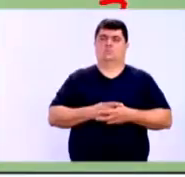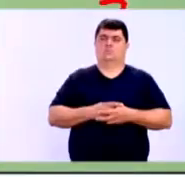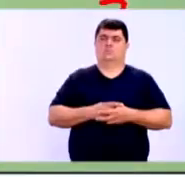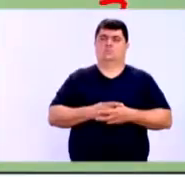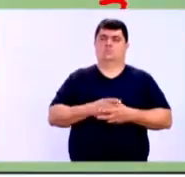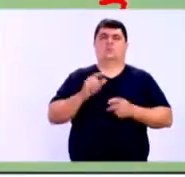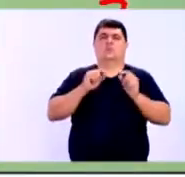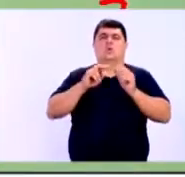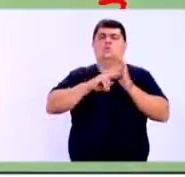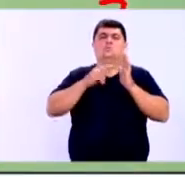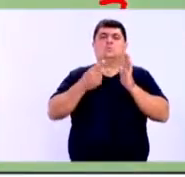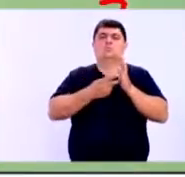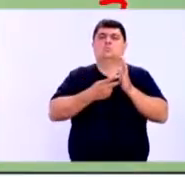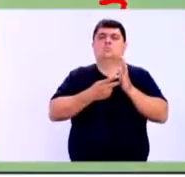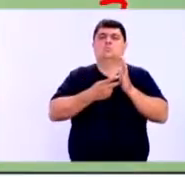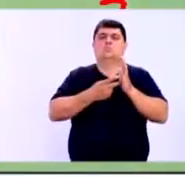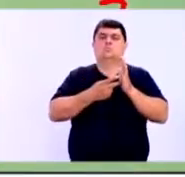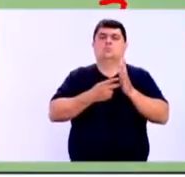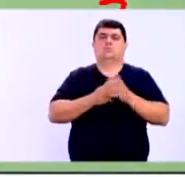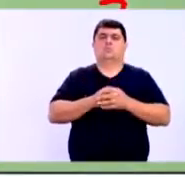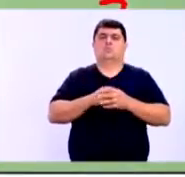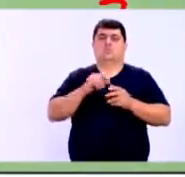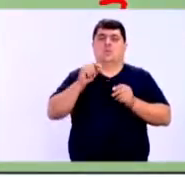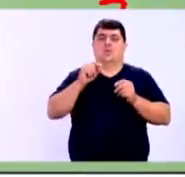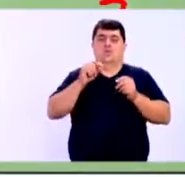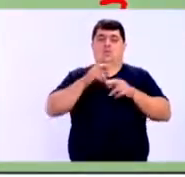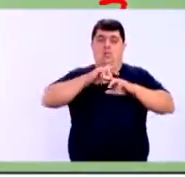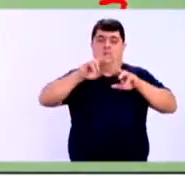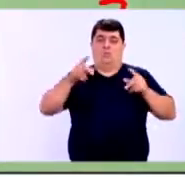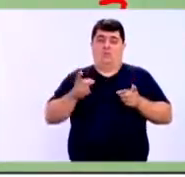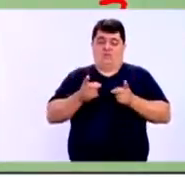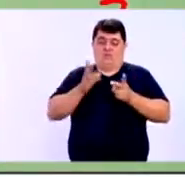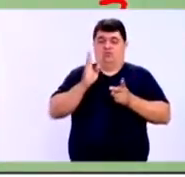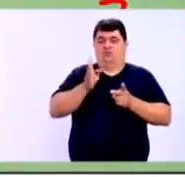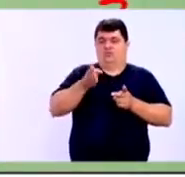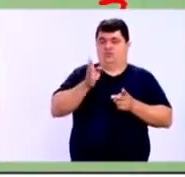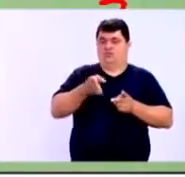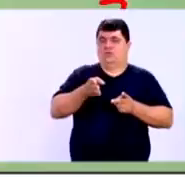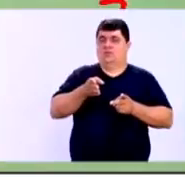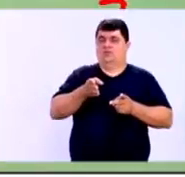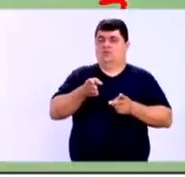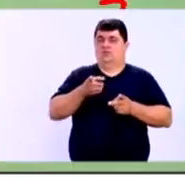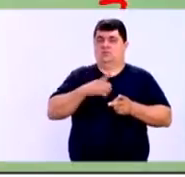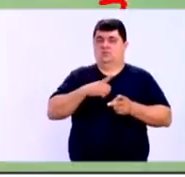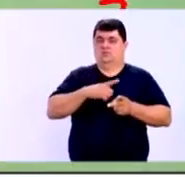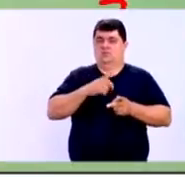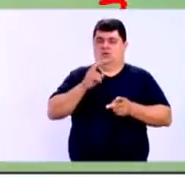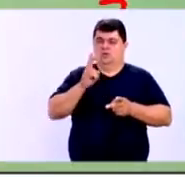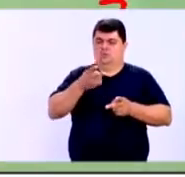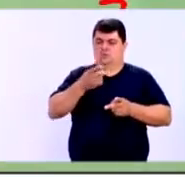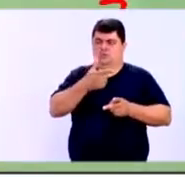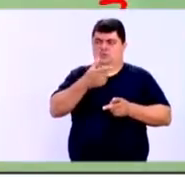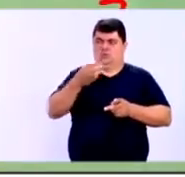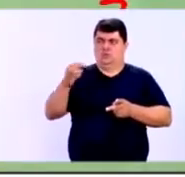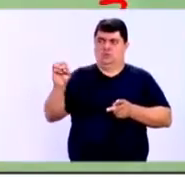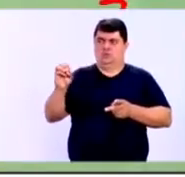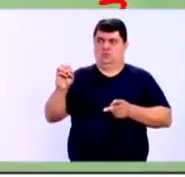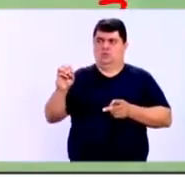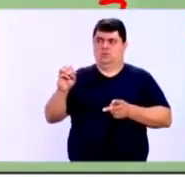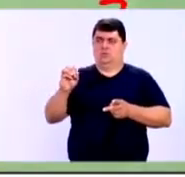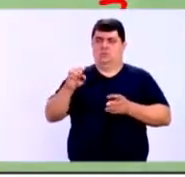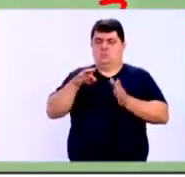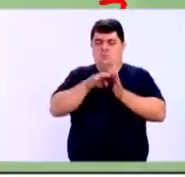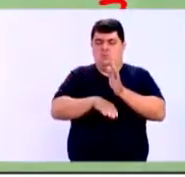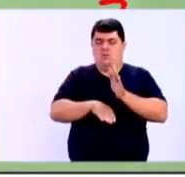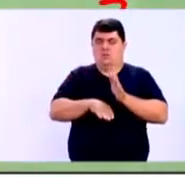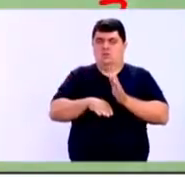Então, o que significa isso? O produto que eu vendi, que rendeu 2.300,